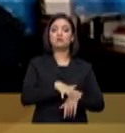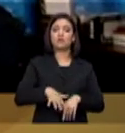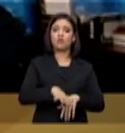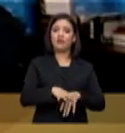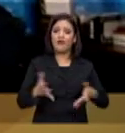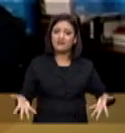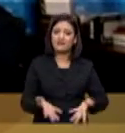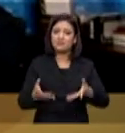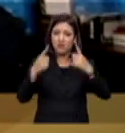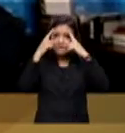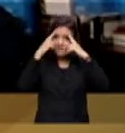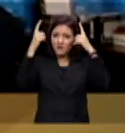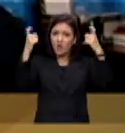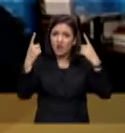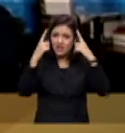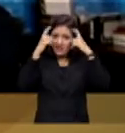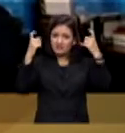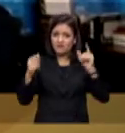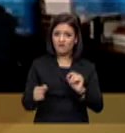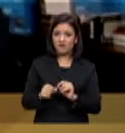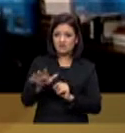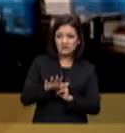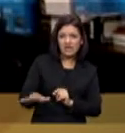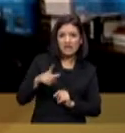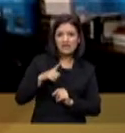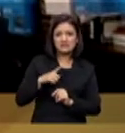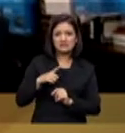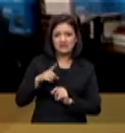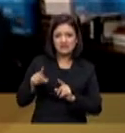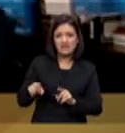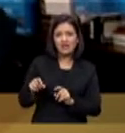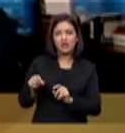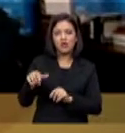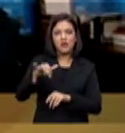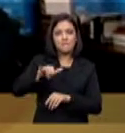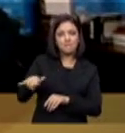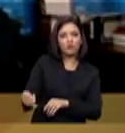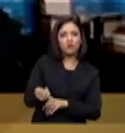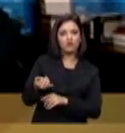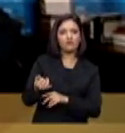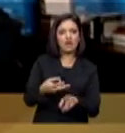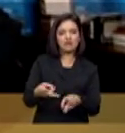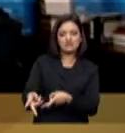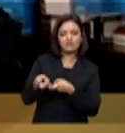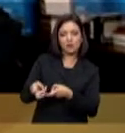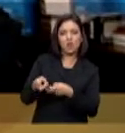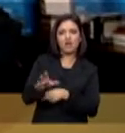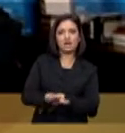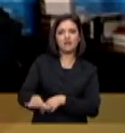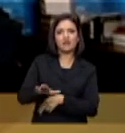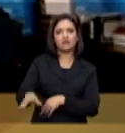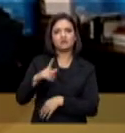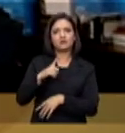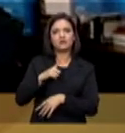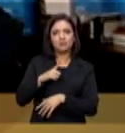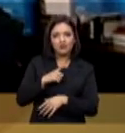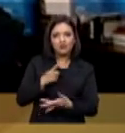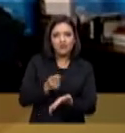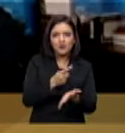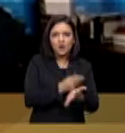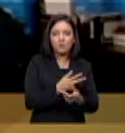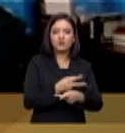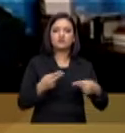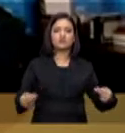a juventude à exploração de toda a sorte, inclusive a comercial, tende a ceder ao valor prima facie prioritário